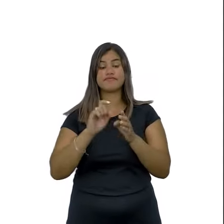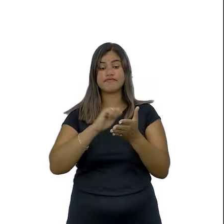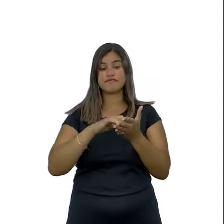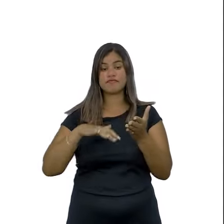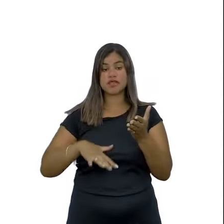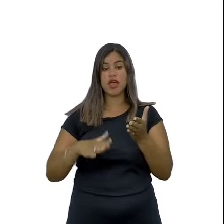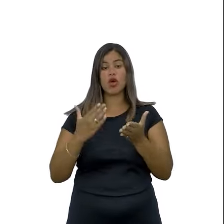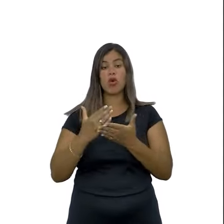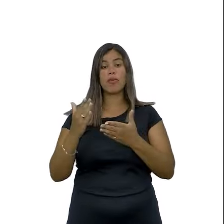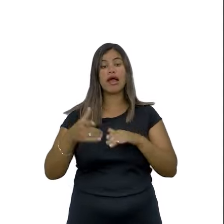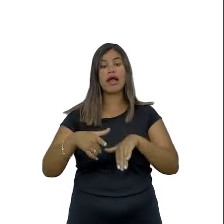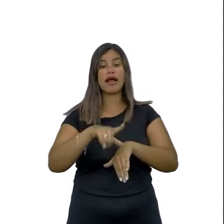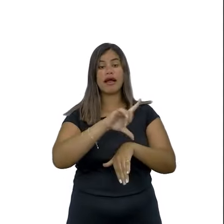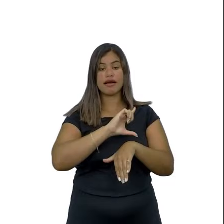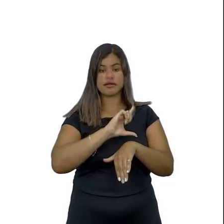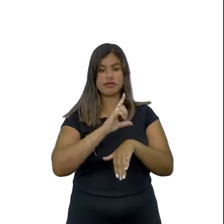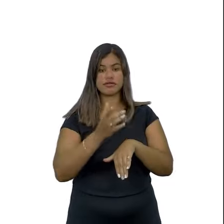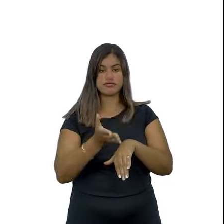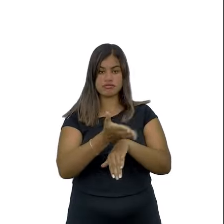gente pode